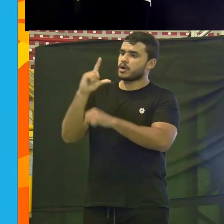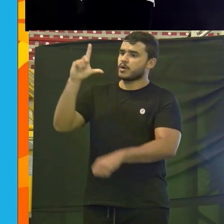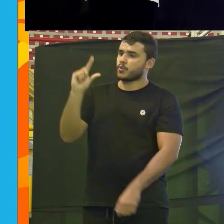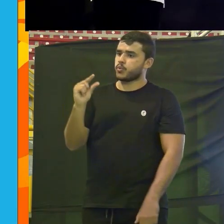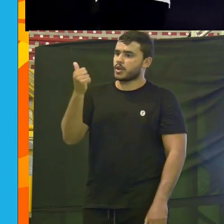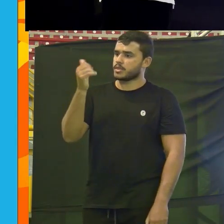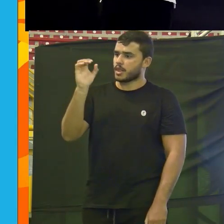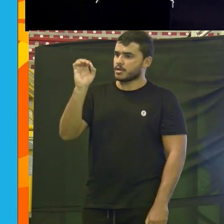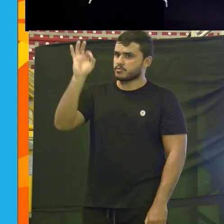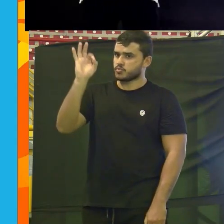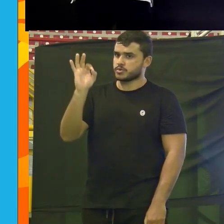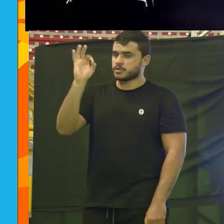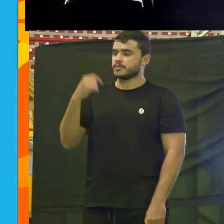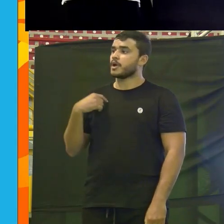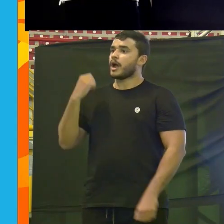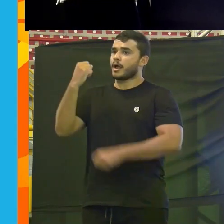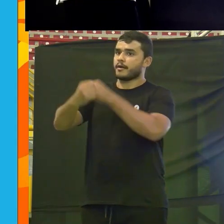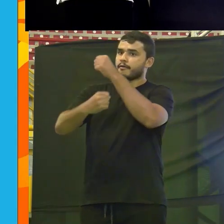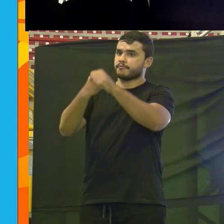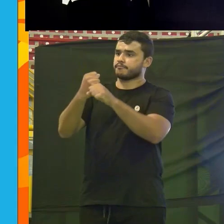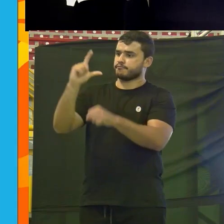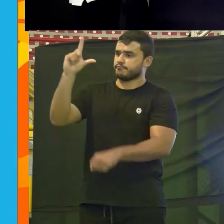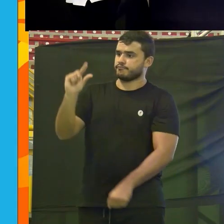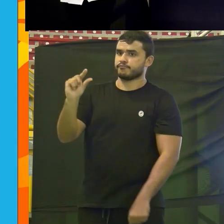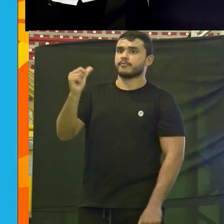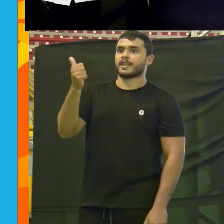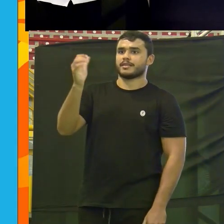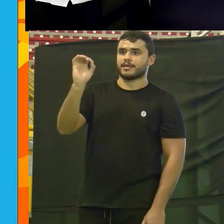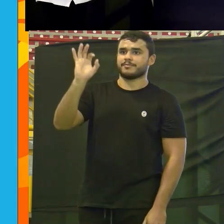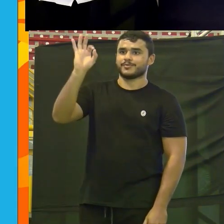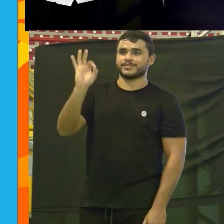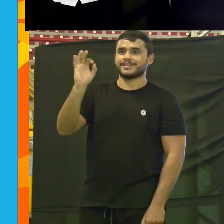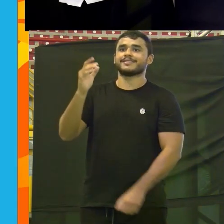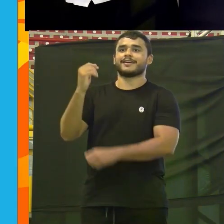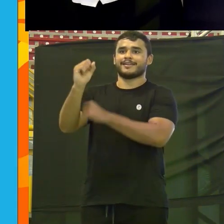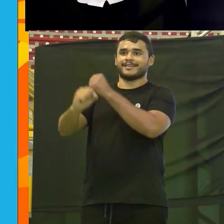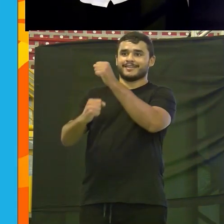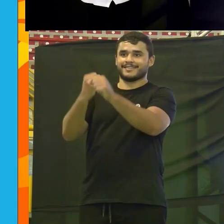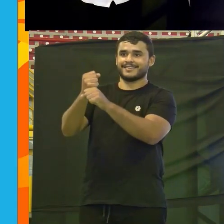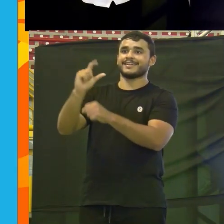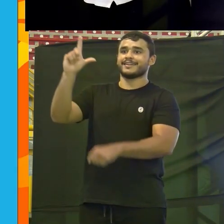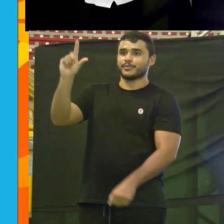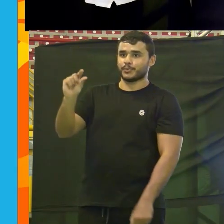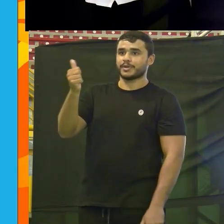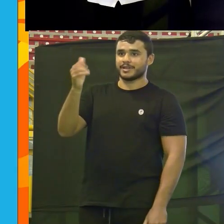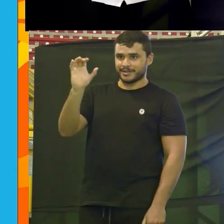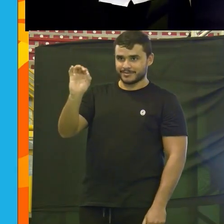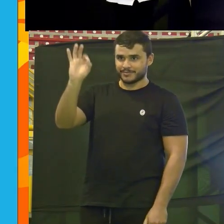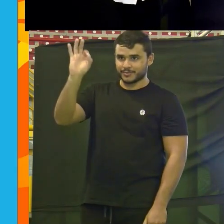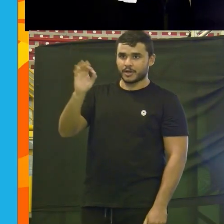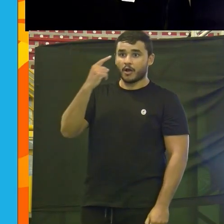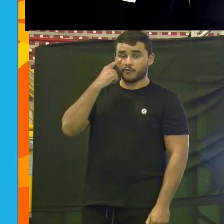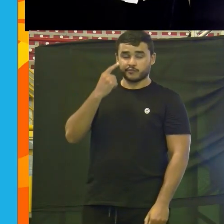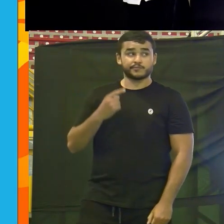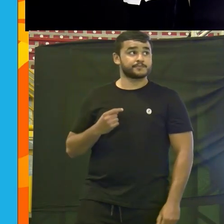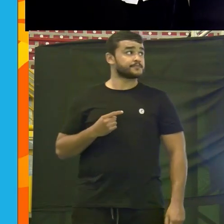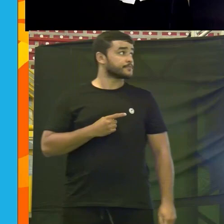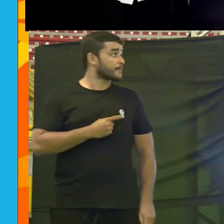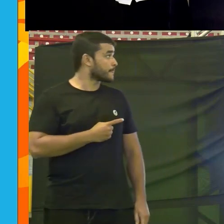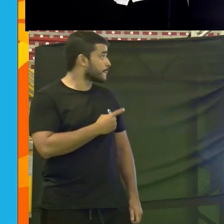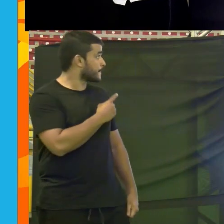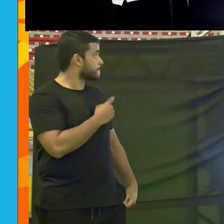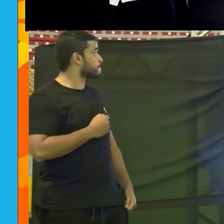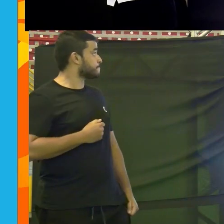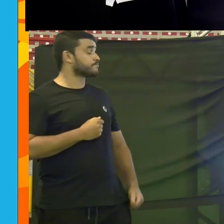pagar 20%. Está resolvida a questão. Então, o valor da depreciação, após 2 anos, é 100